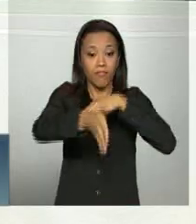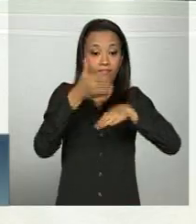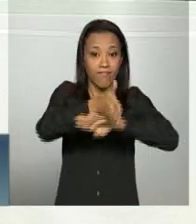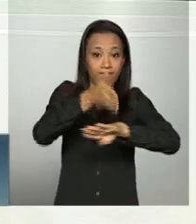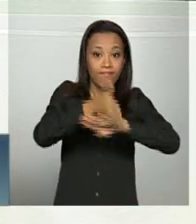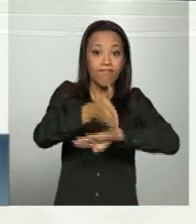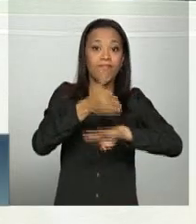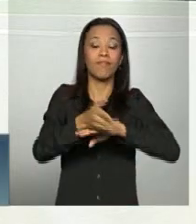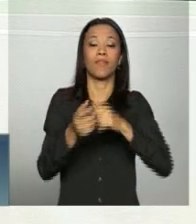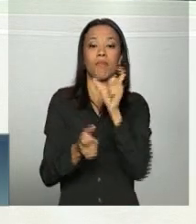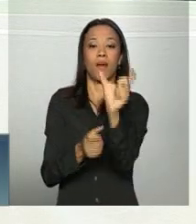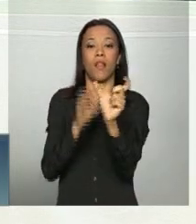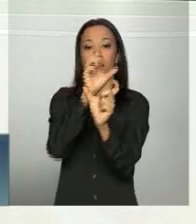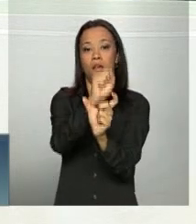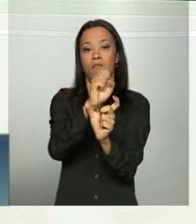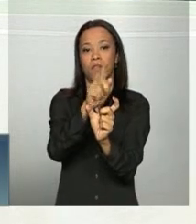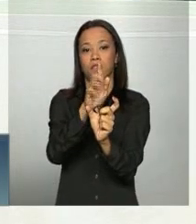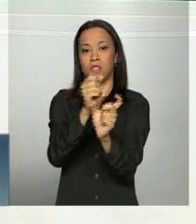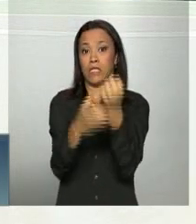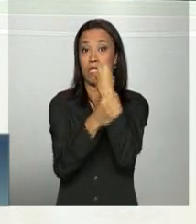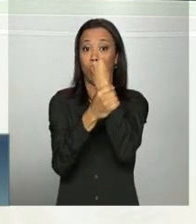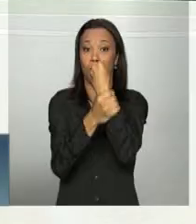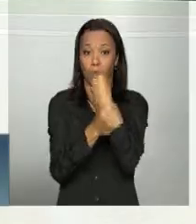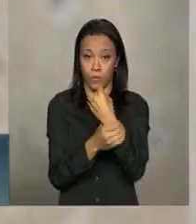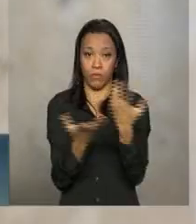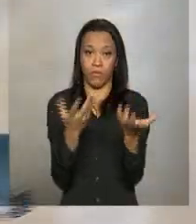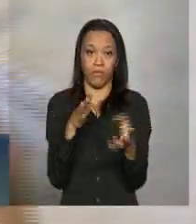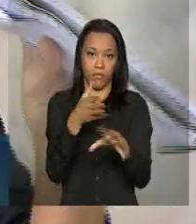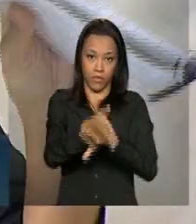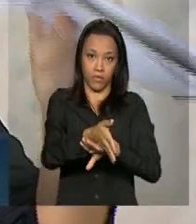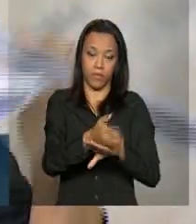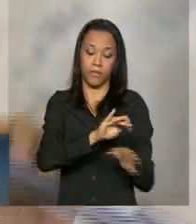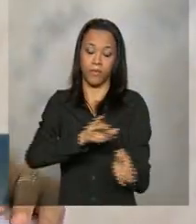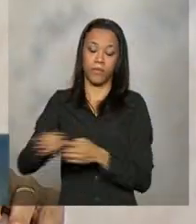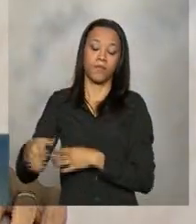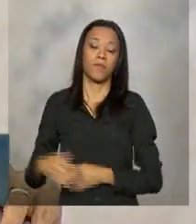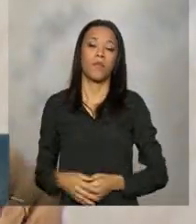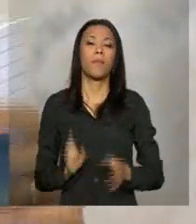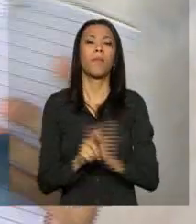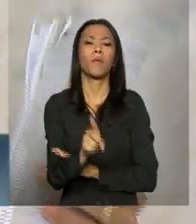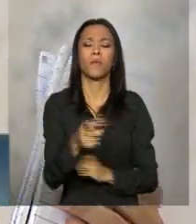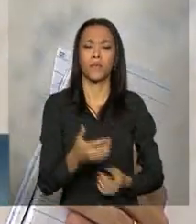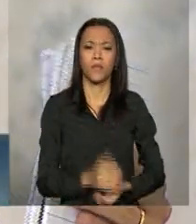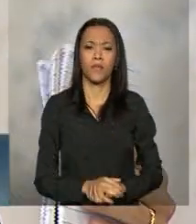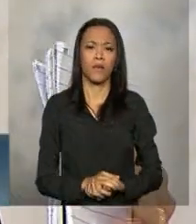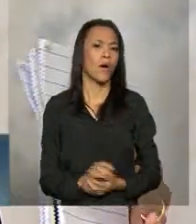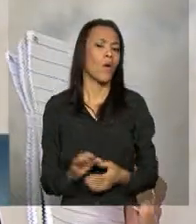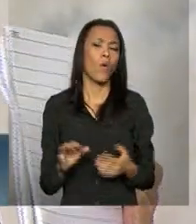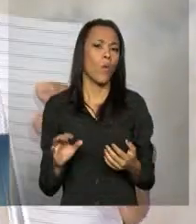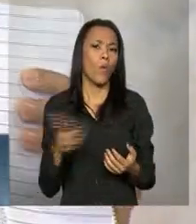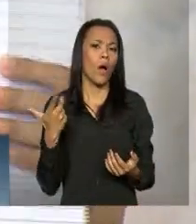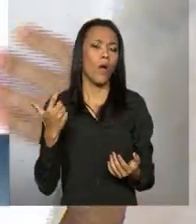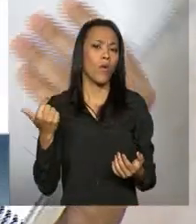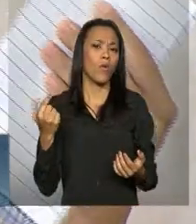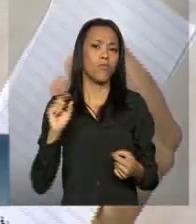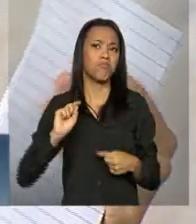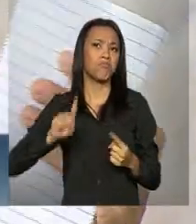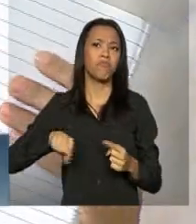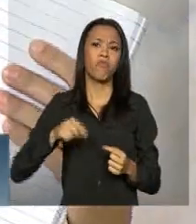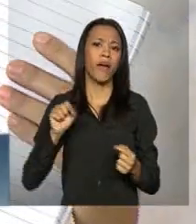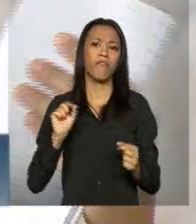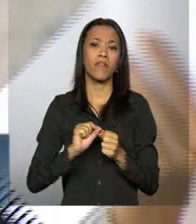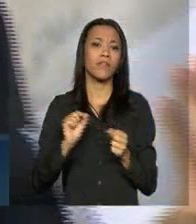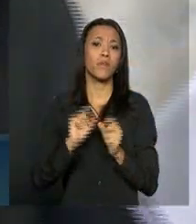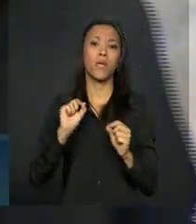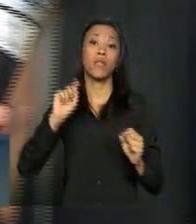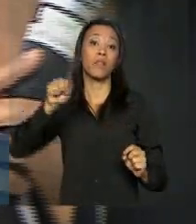seguros. Luciano Ottoni, da Reuters. Ministro, por favor, qual seria o próximo passo, né? O que vai ser feito